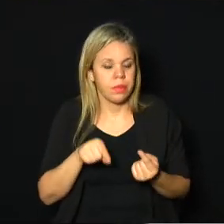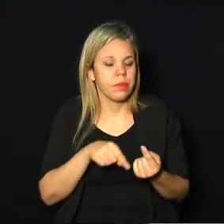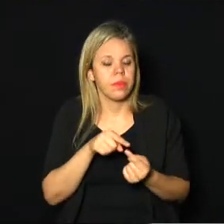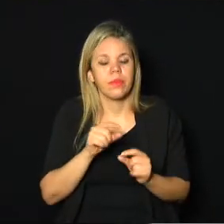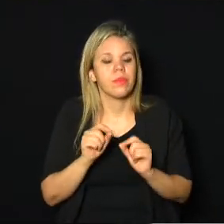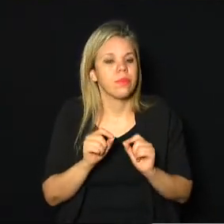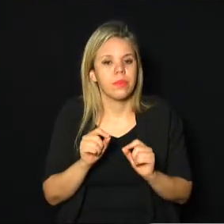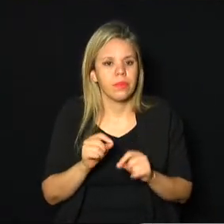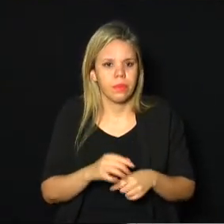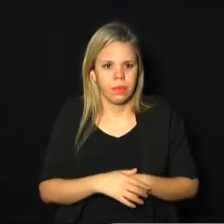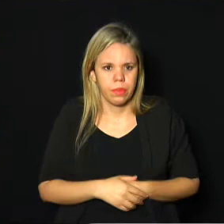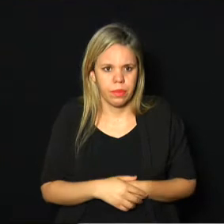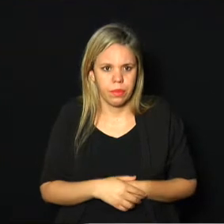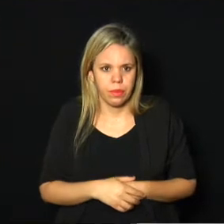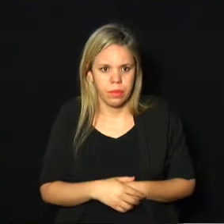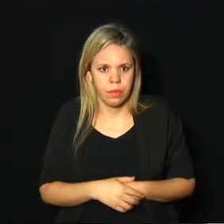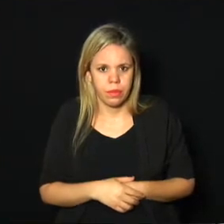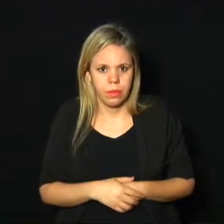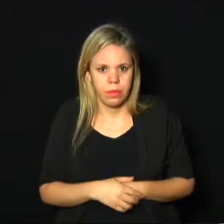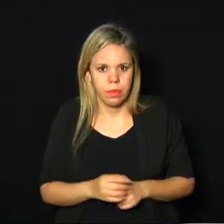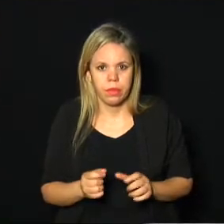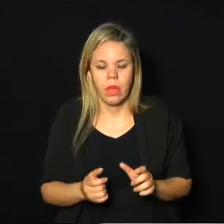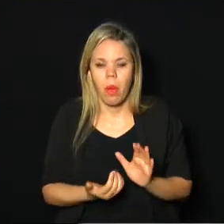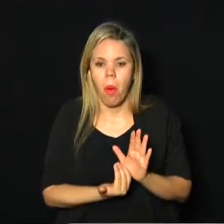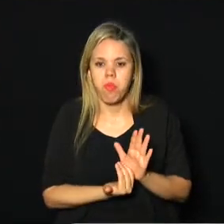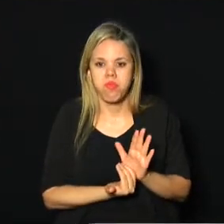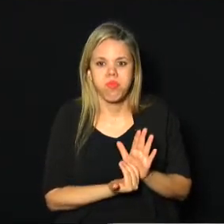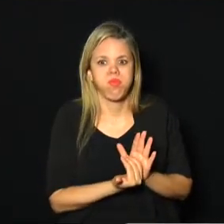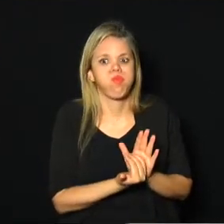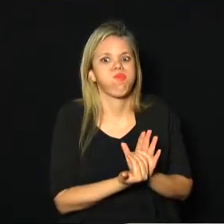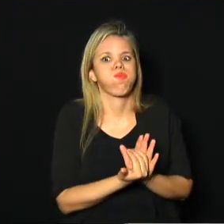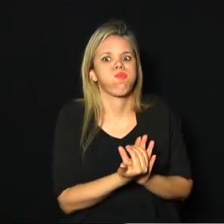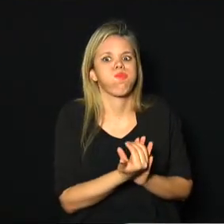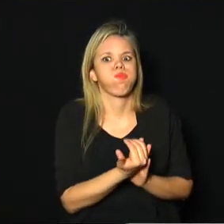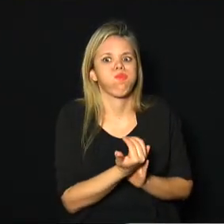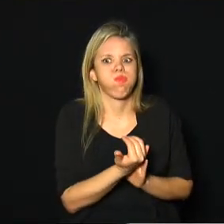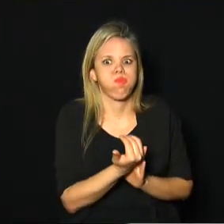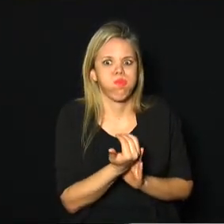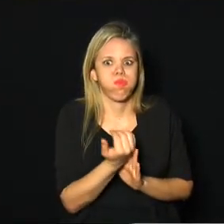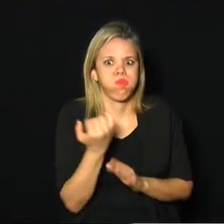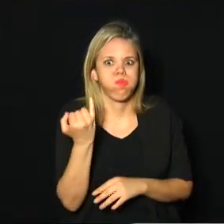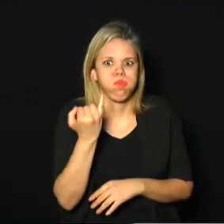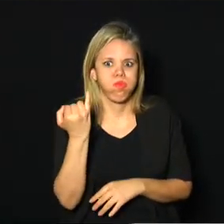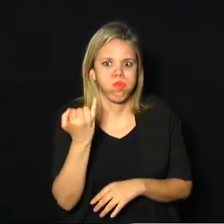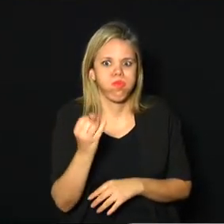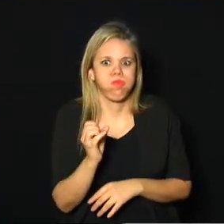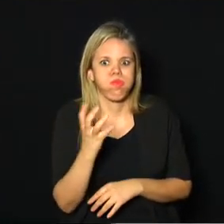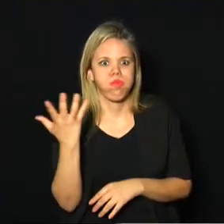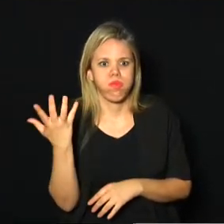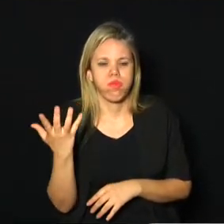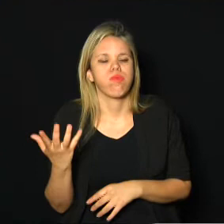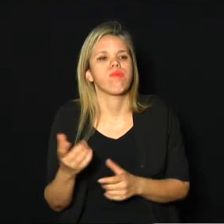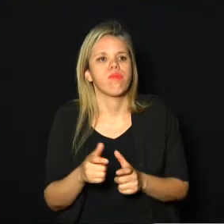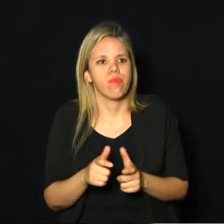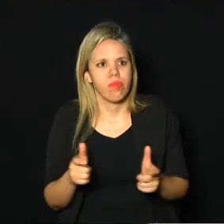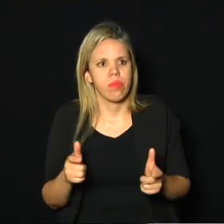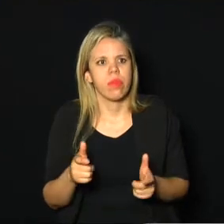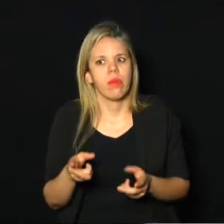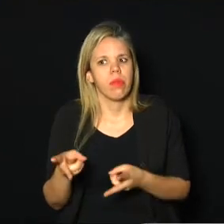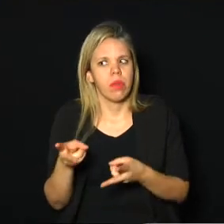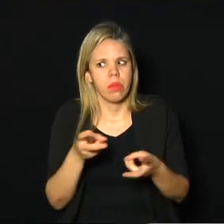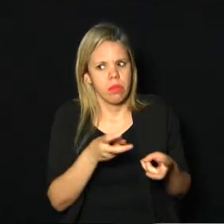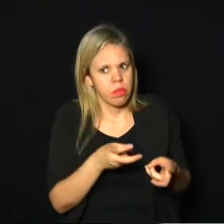o aumento significativo que a gente